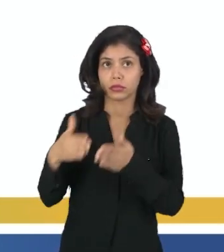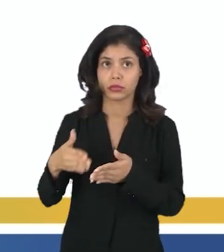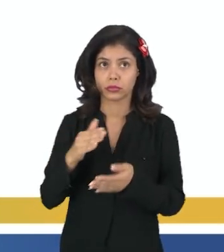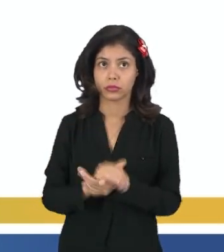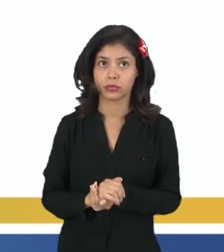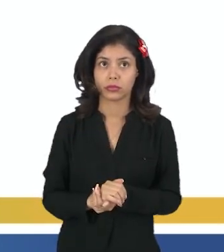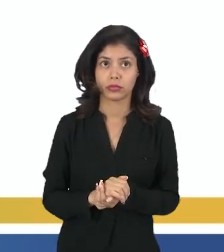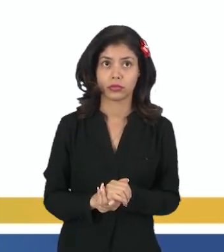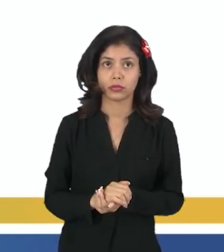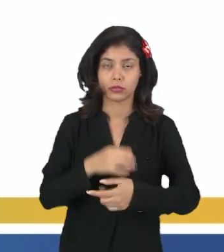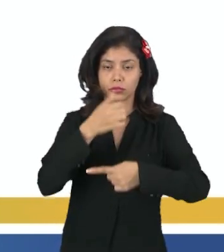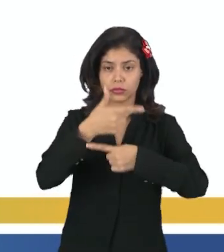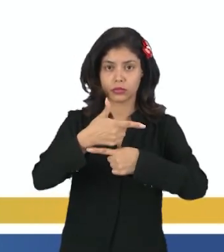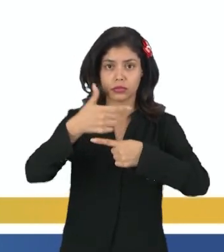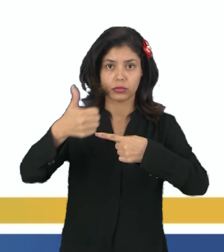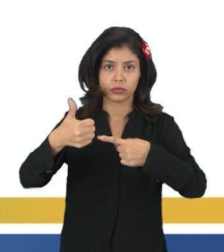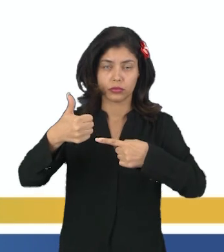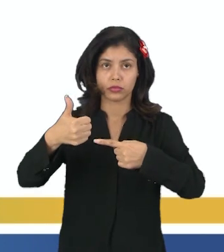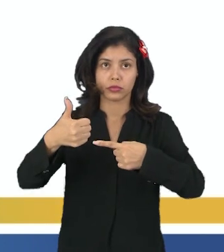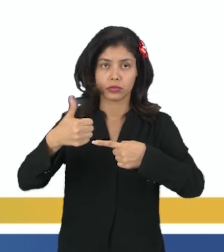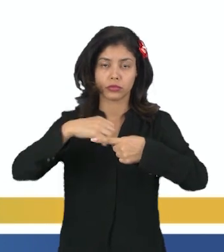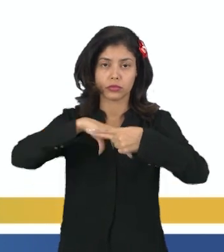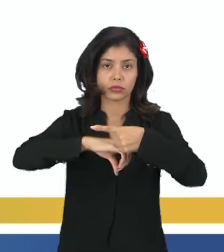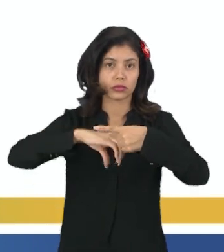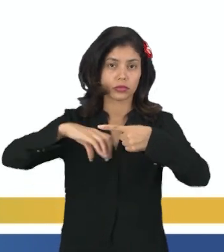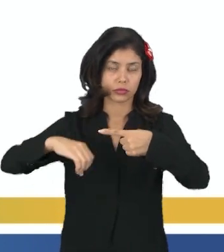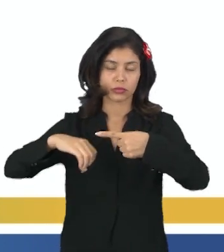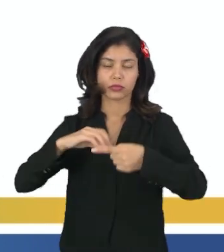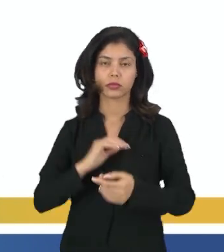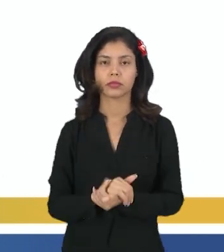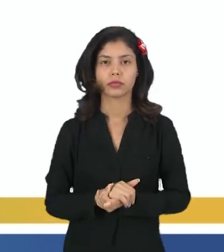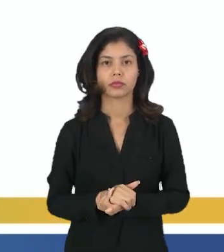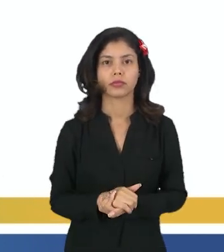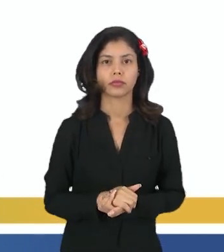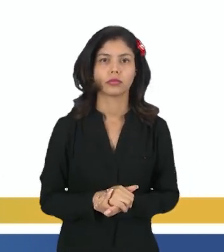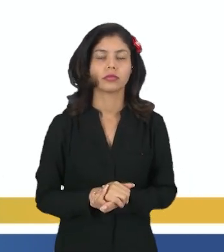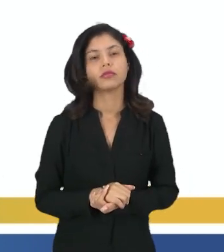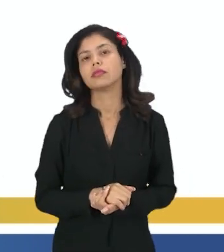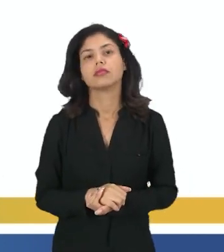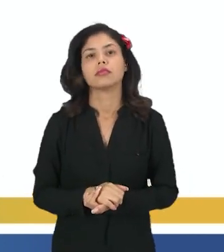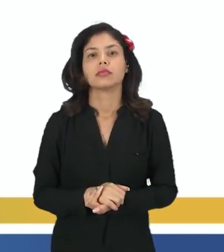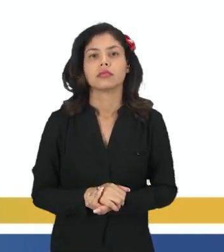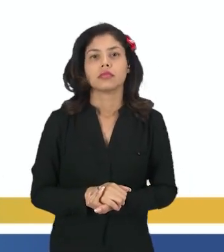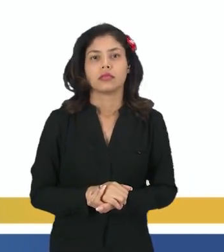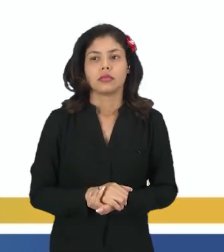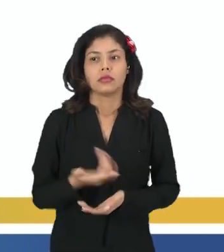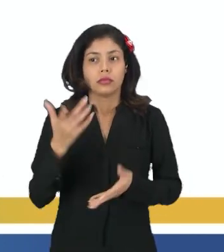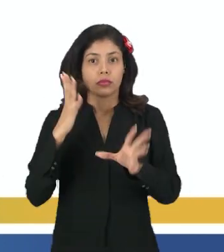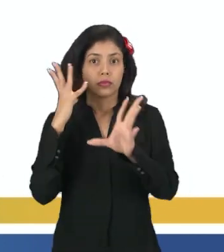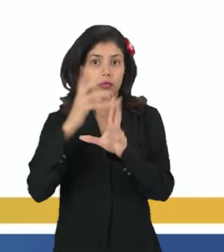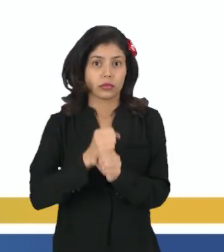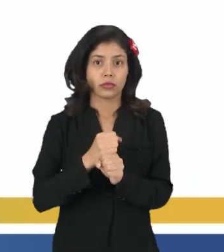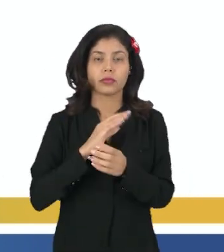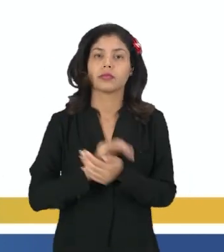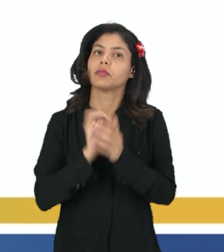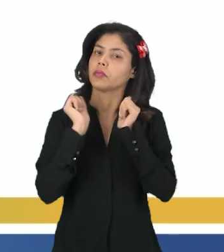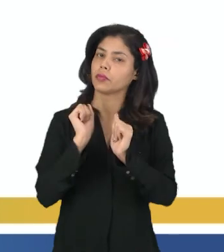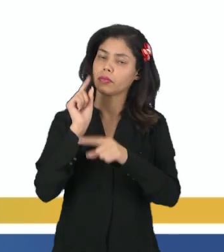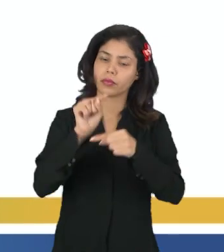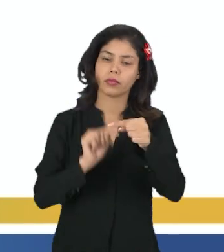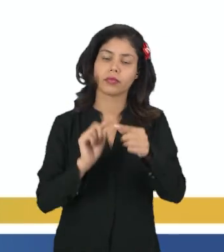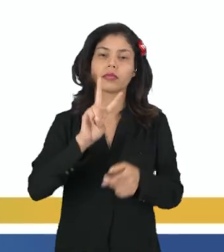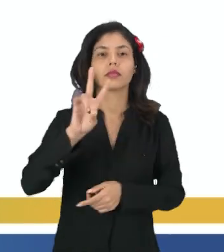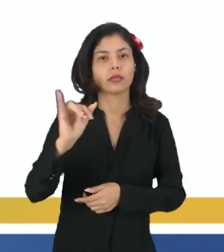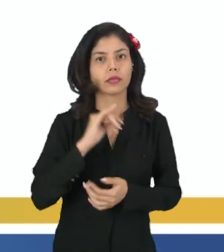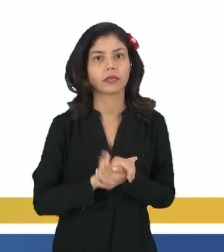passa dividindo nós vamos ter aqui nossa fração geratriz = 21 sobre 99 anos Resumindo você pode